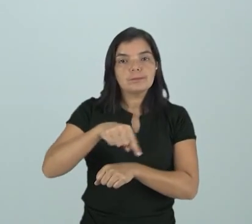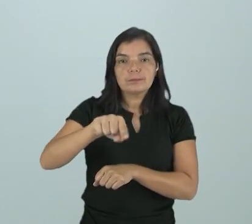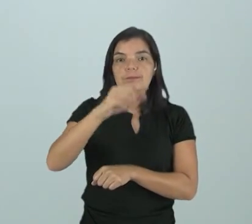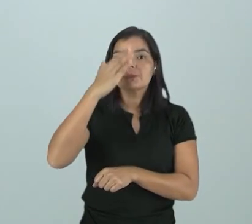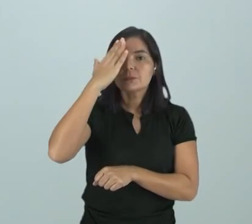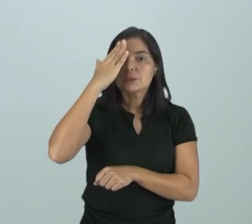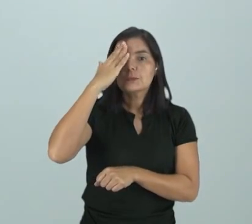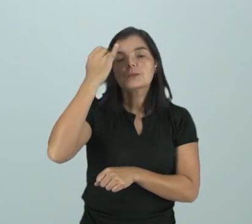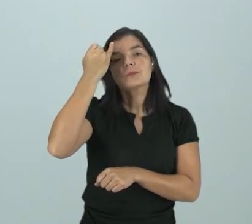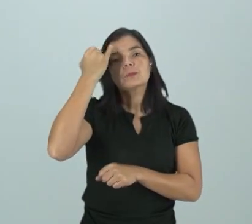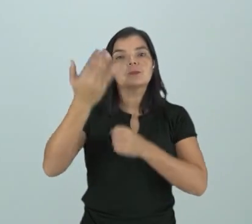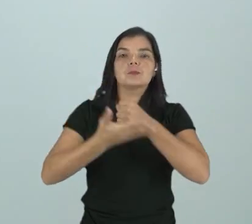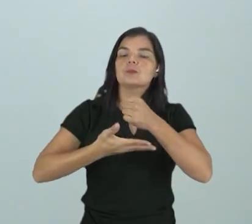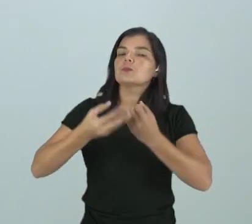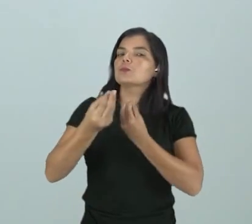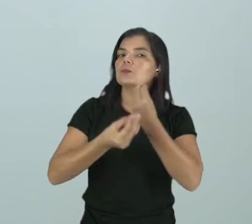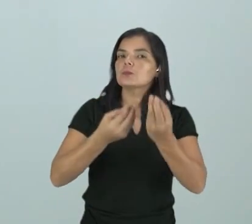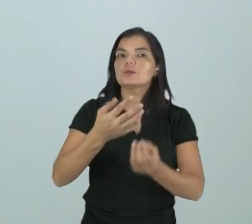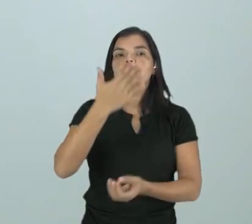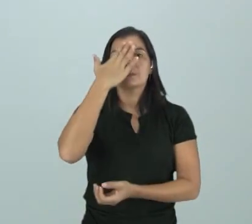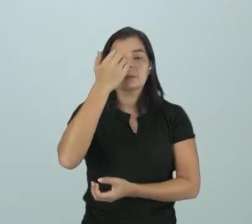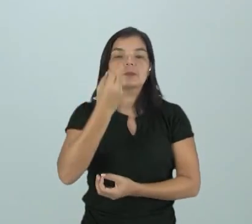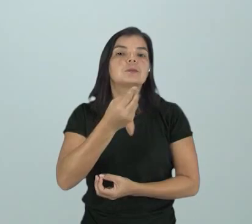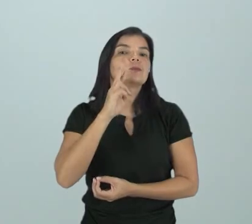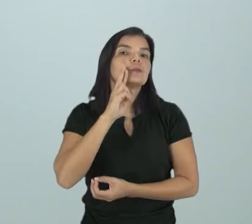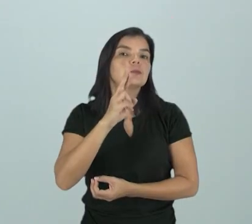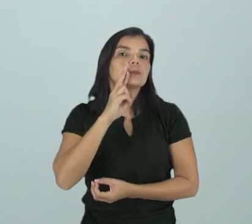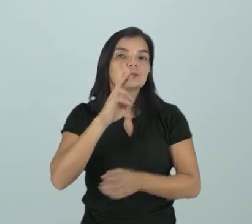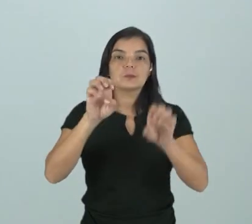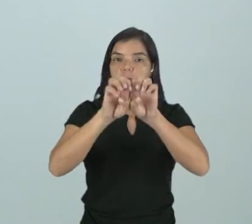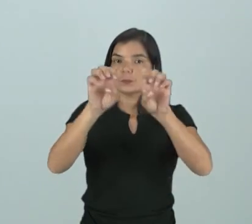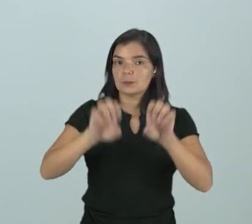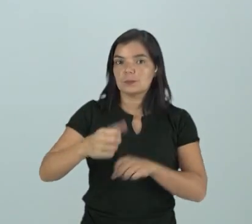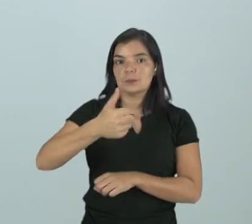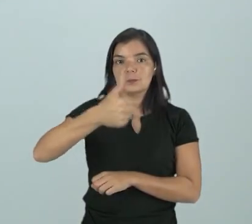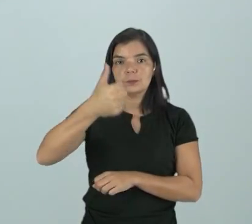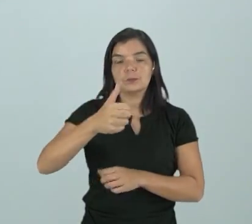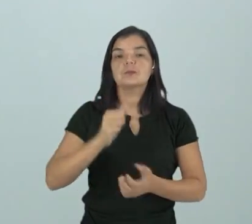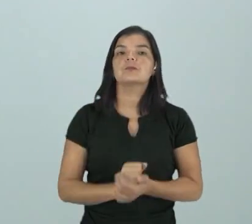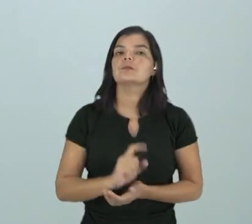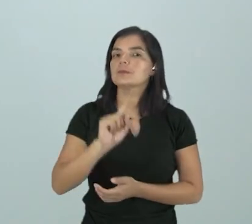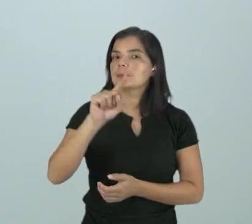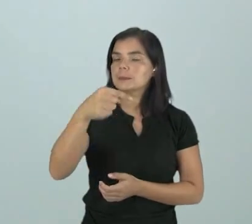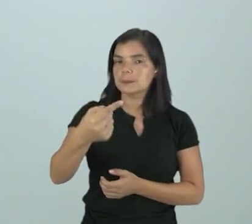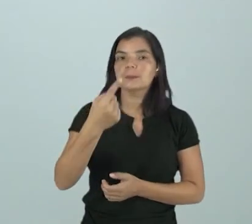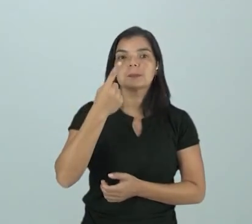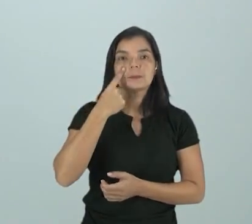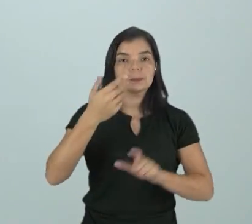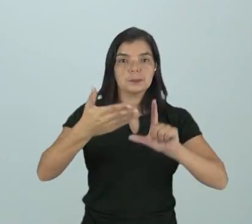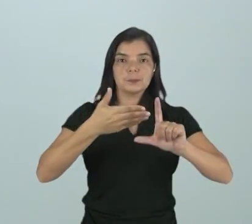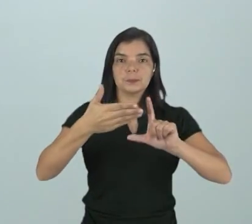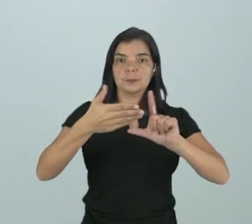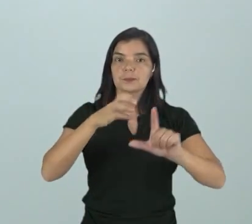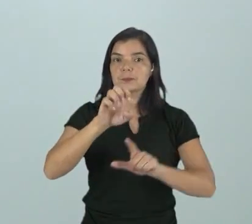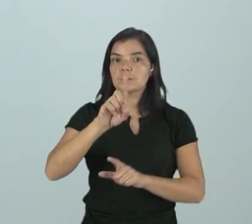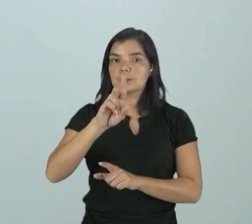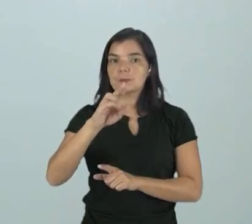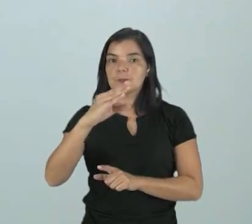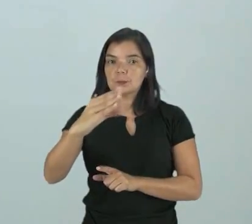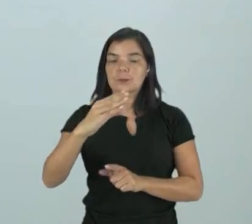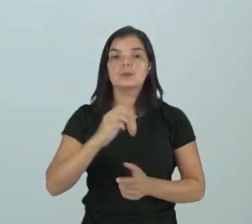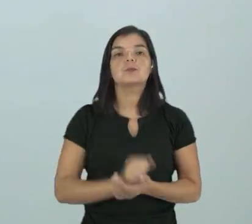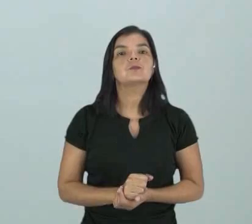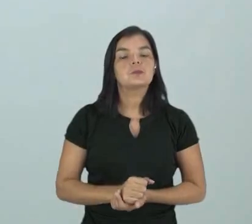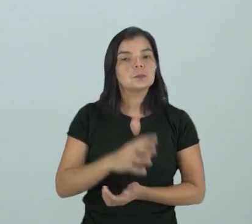compreendido a ideia básica de como reconhecer e resolver uma equação do primeiro grau e depois compareço na plataforma da secretaria